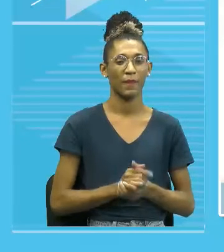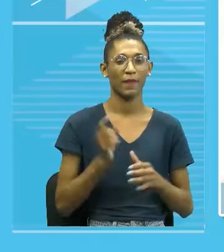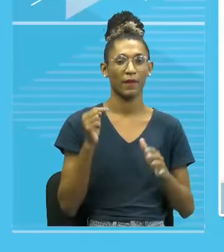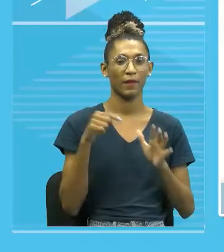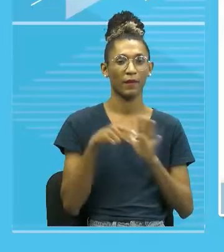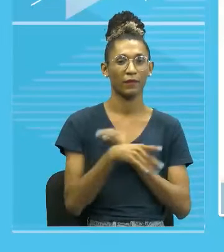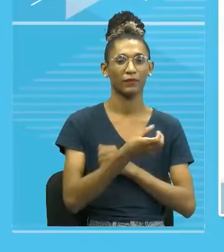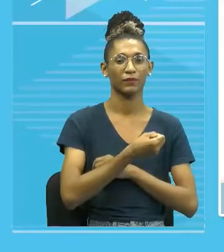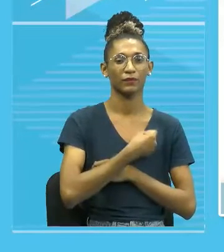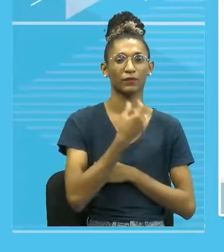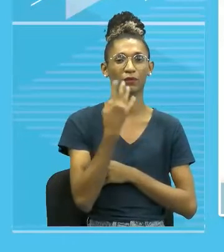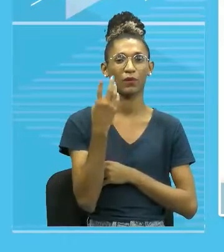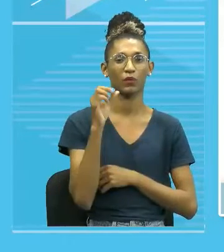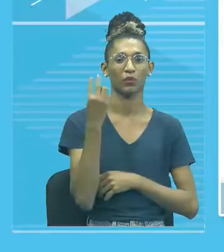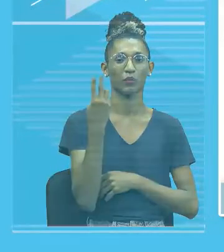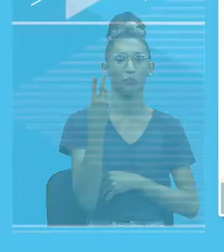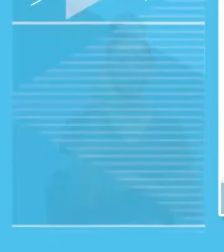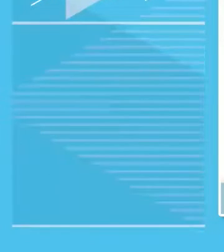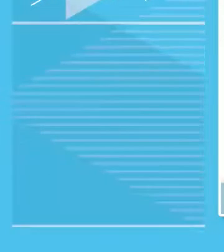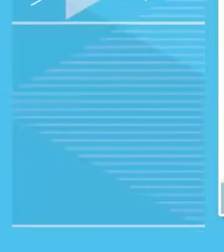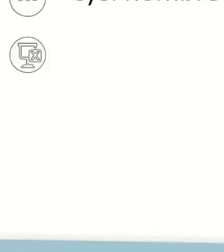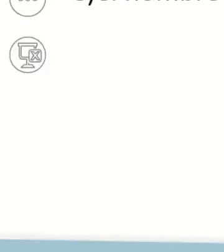Jorge 2 minutos